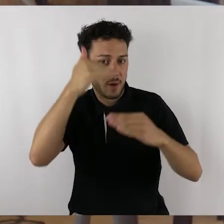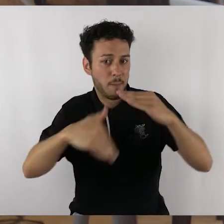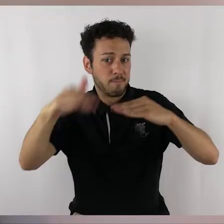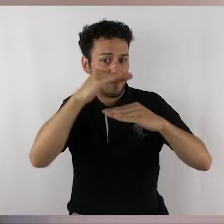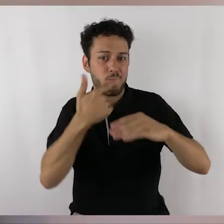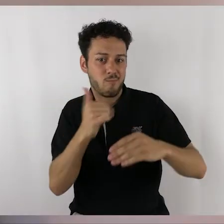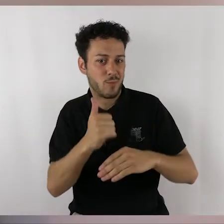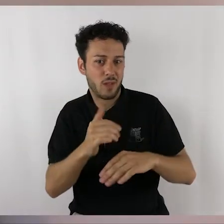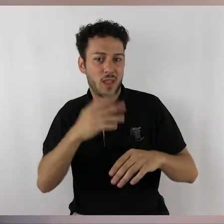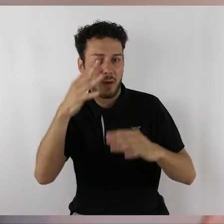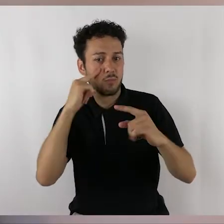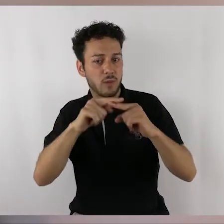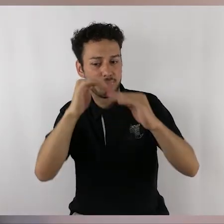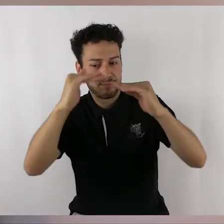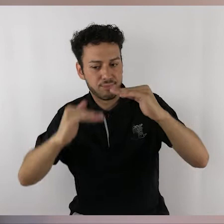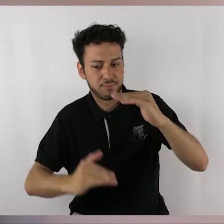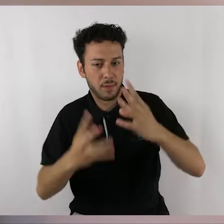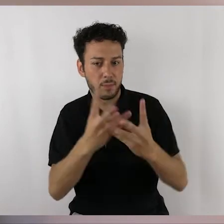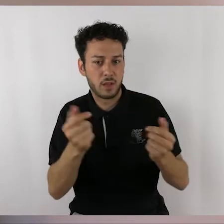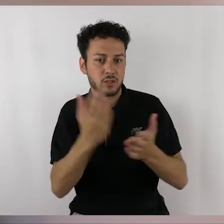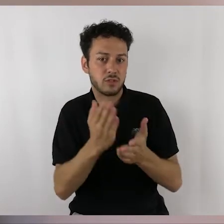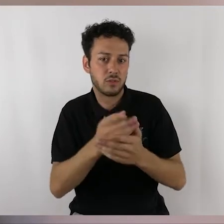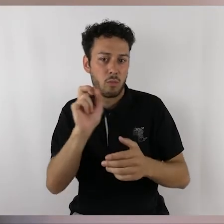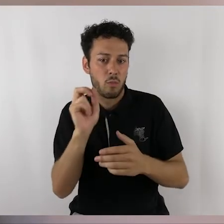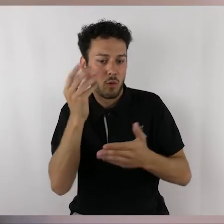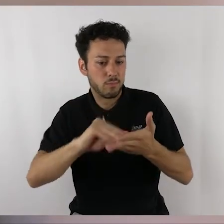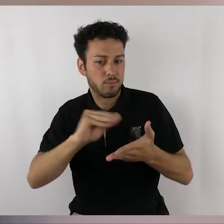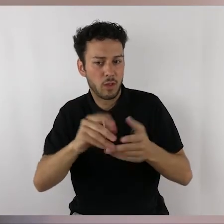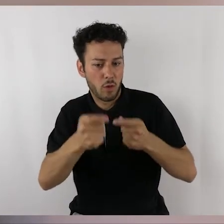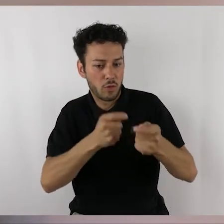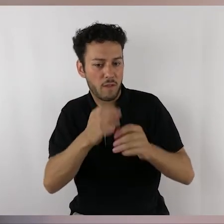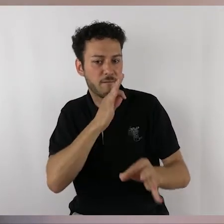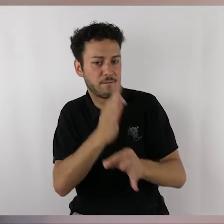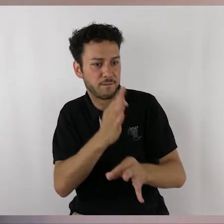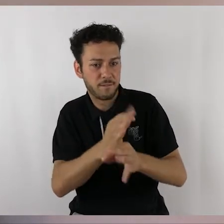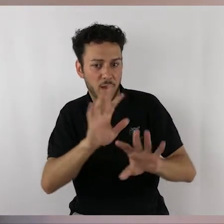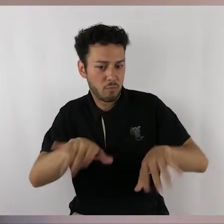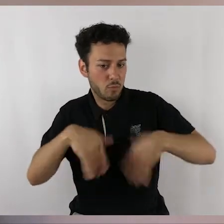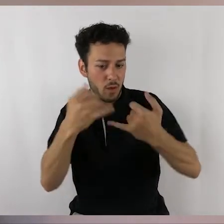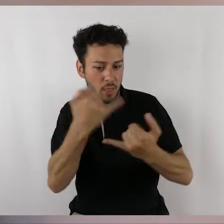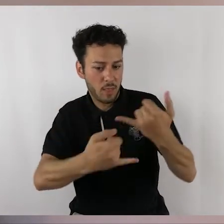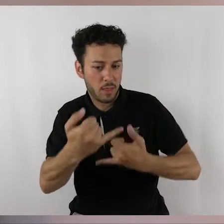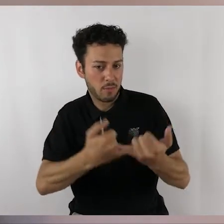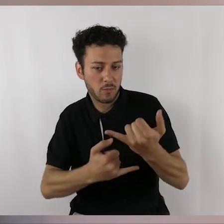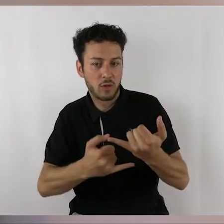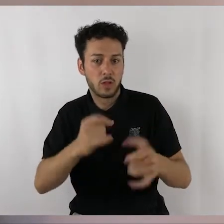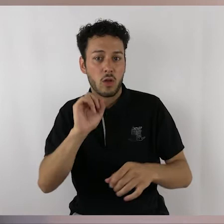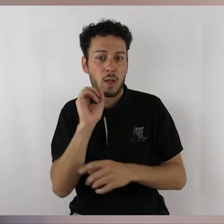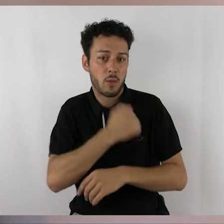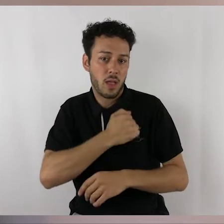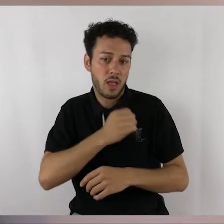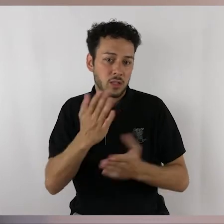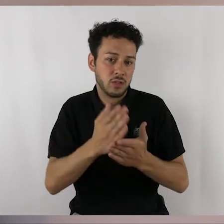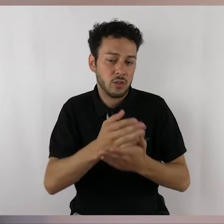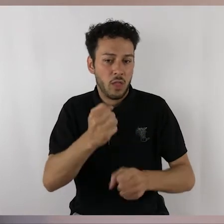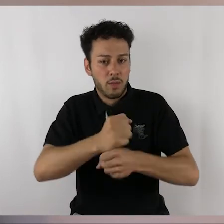divertida de diminuir o impacto da renovação de o escritório em organizar uma festa um mercado de trocas seja em